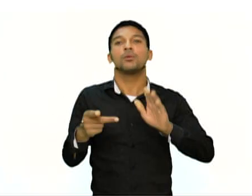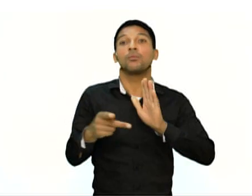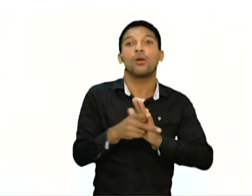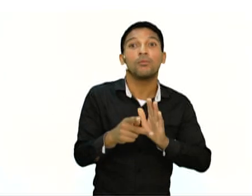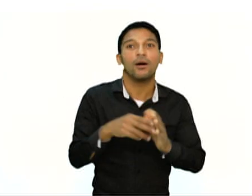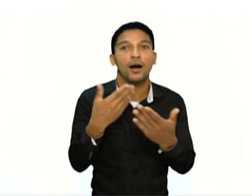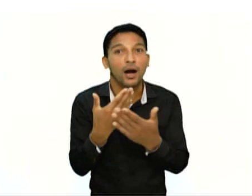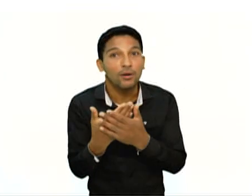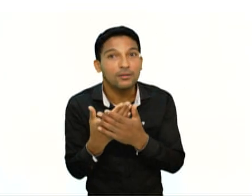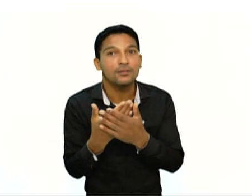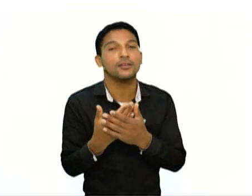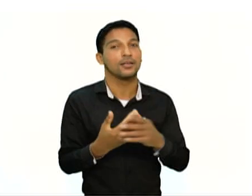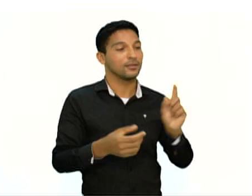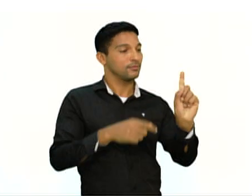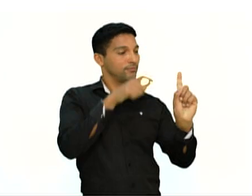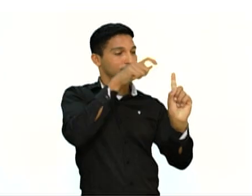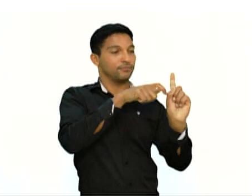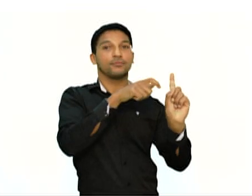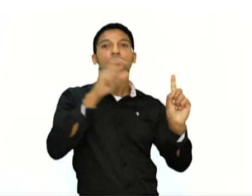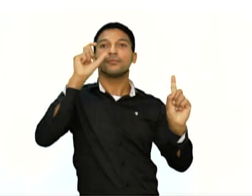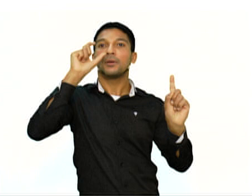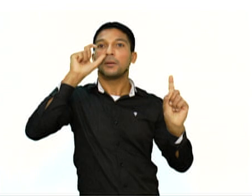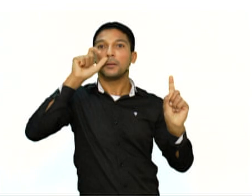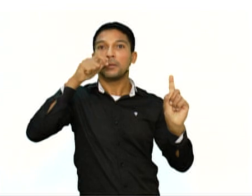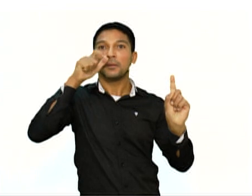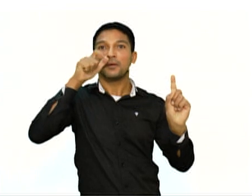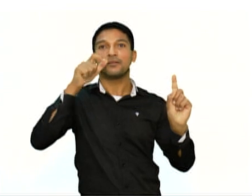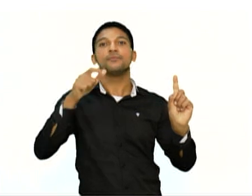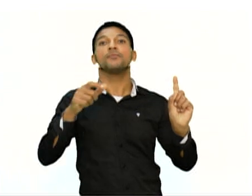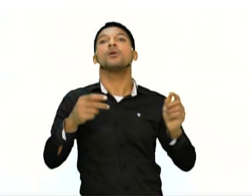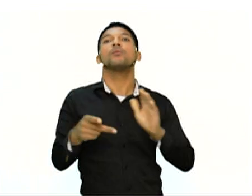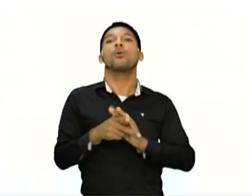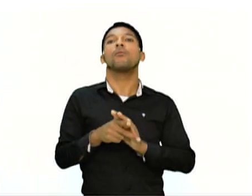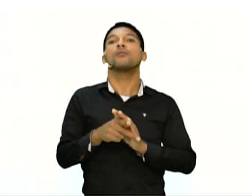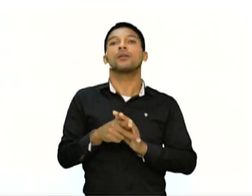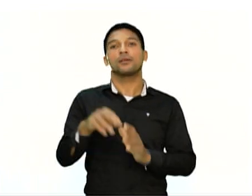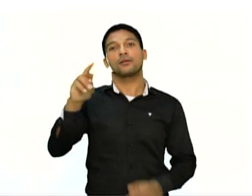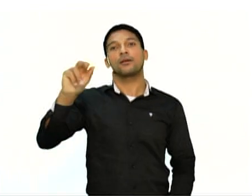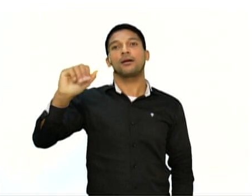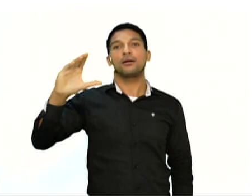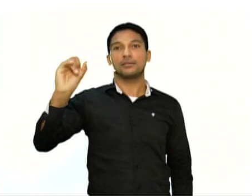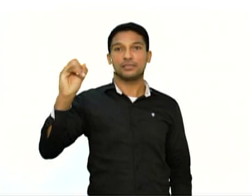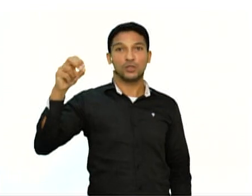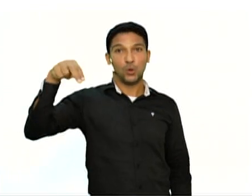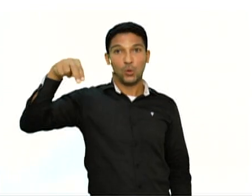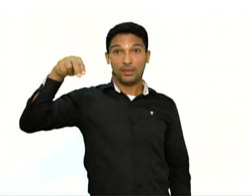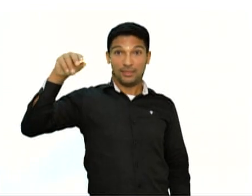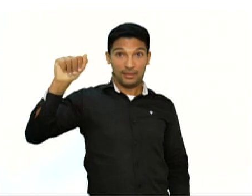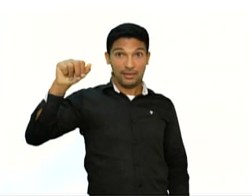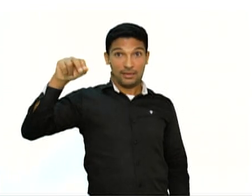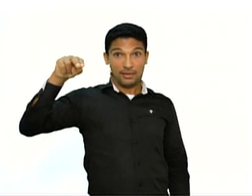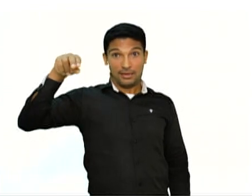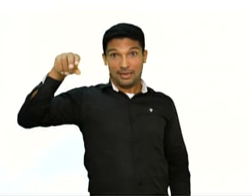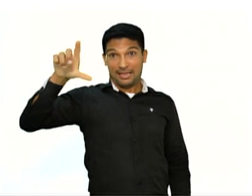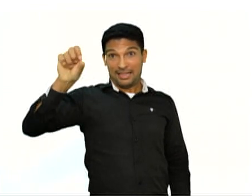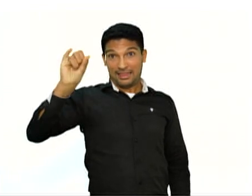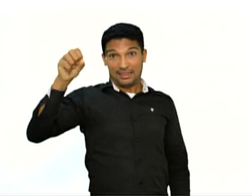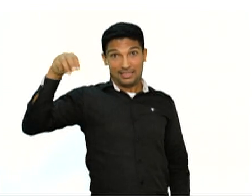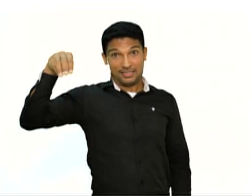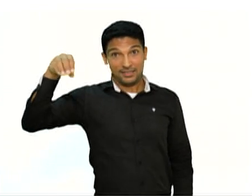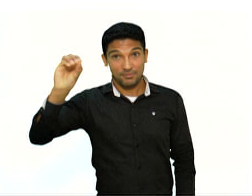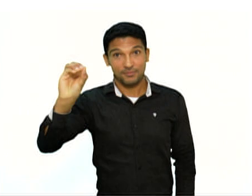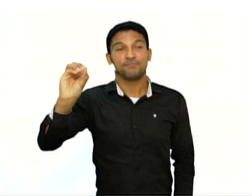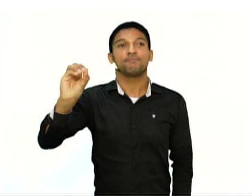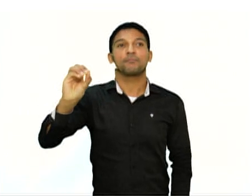sobre racionalismo. Já estamos aqui na terceira aula sobre esse tema. E hoje nós vamos demonstrar